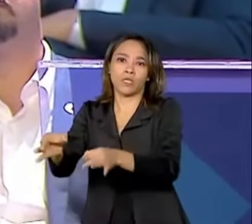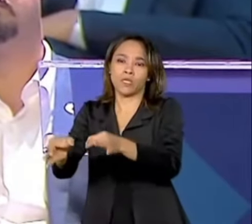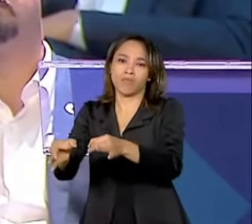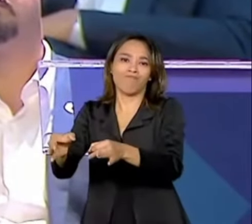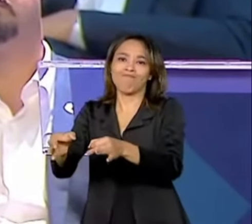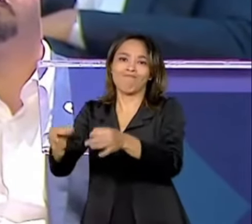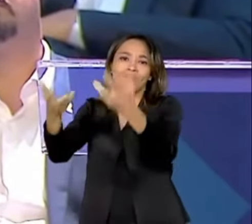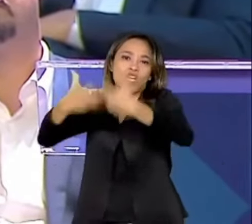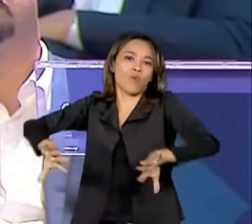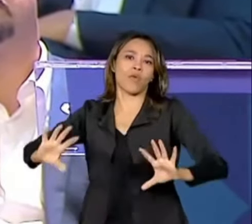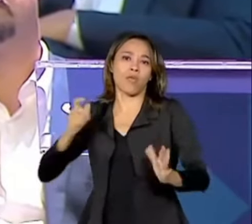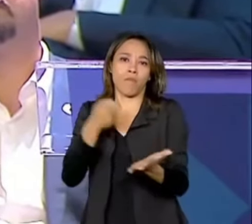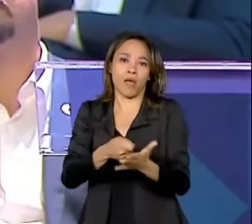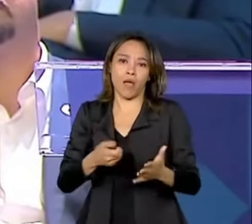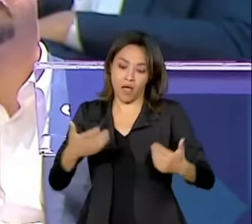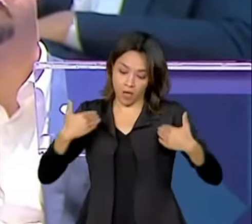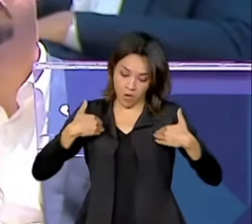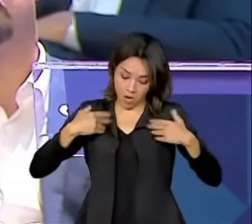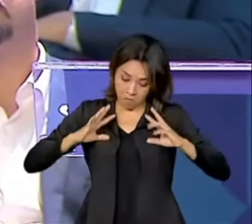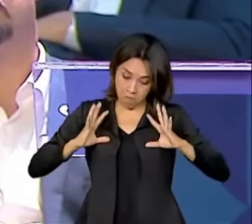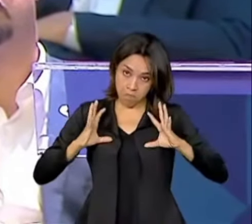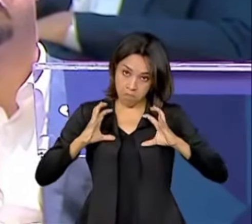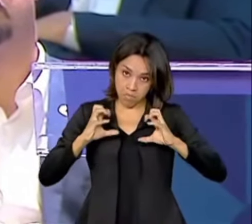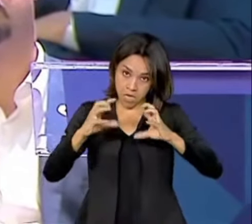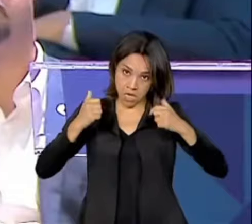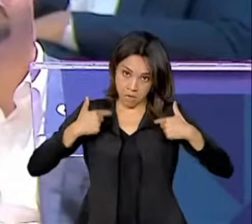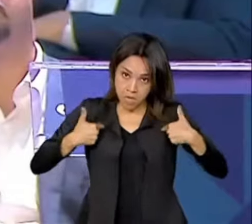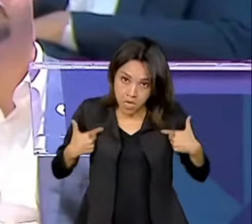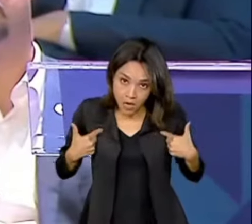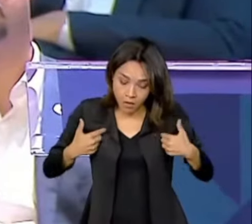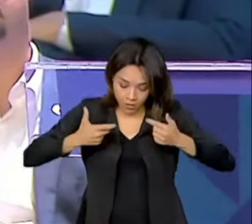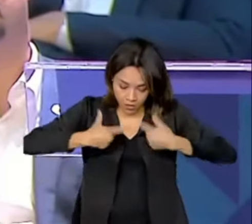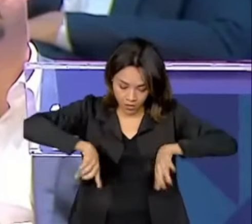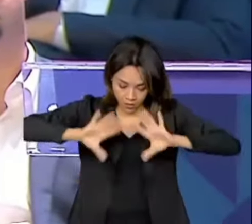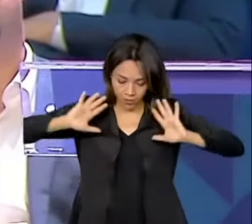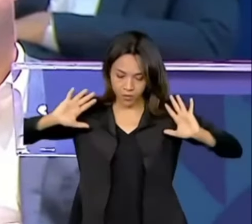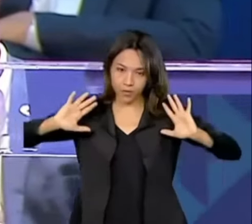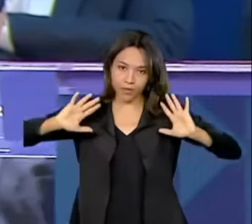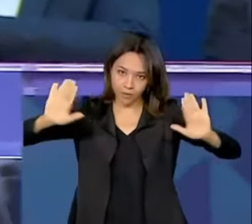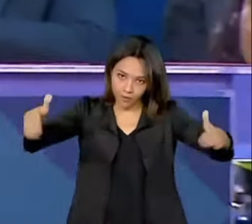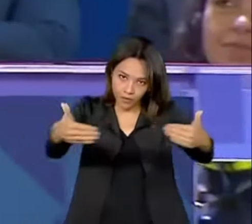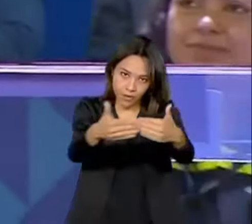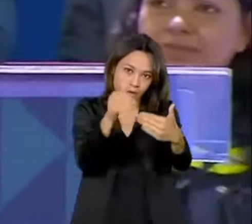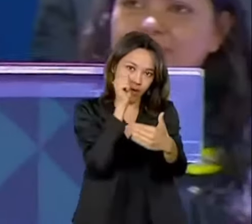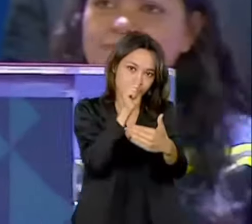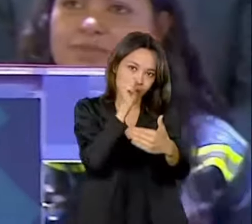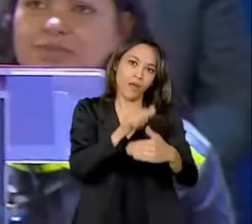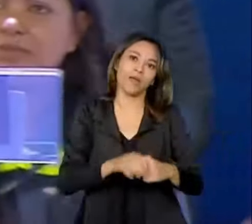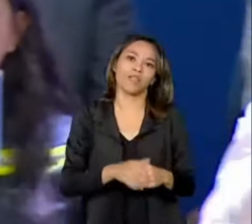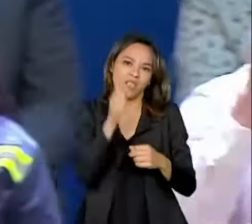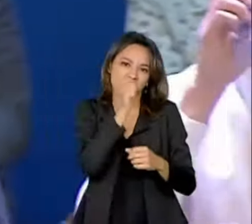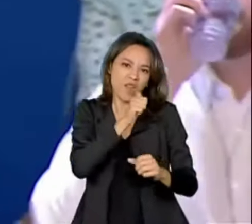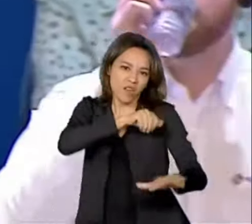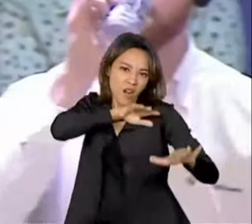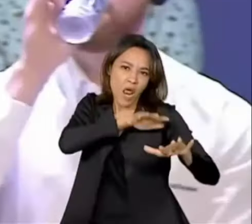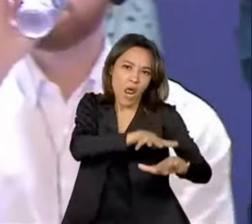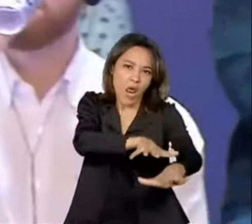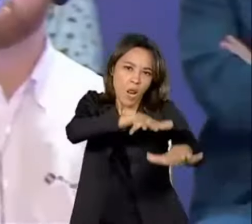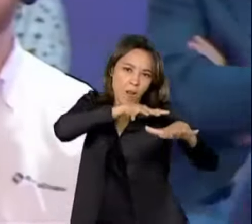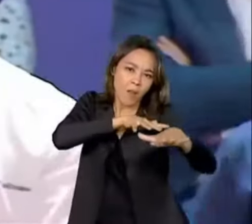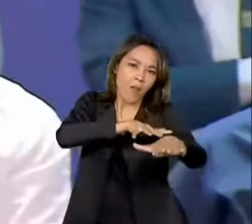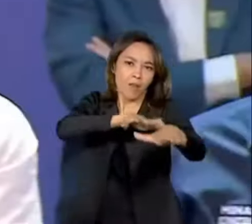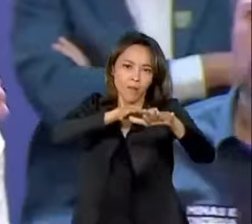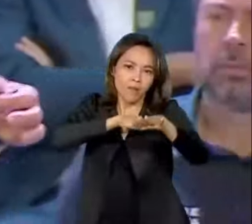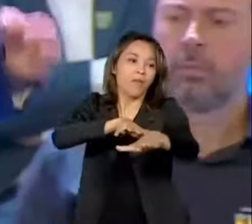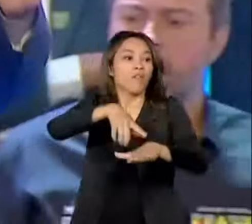Agora, essa briga não é minha. Essa briga são das mulheres. Que vocês têm que ir para a rua para dizer alto e bom som que